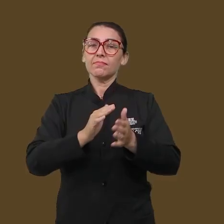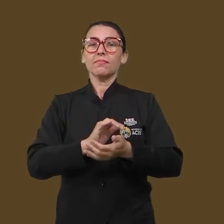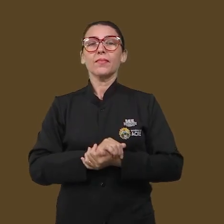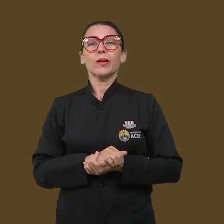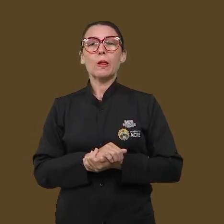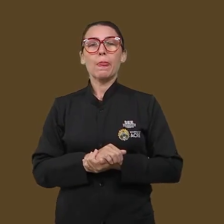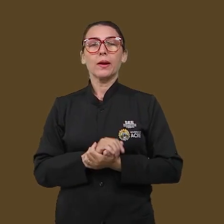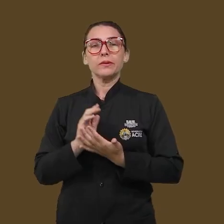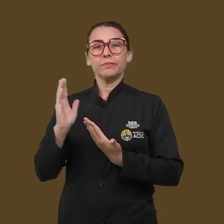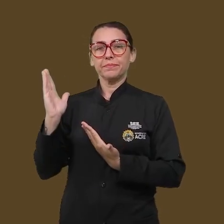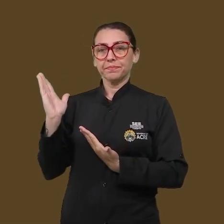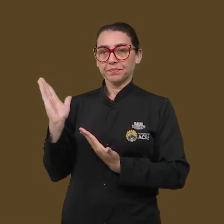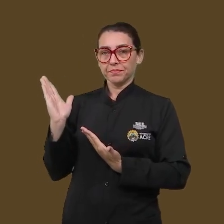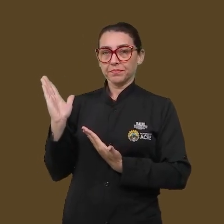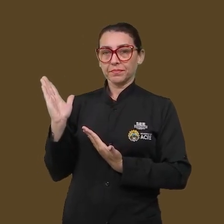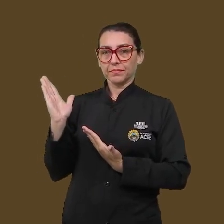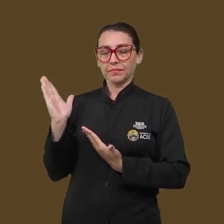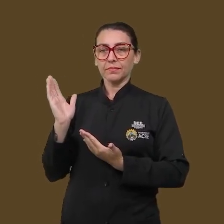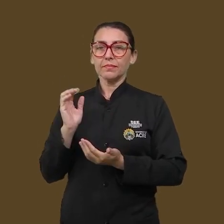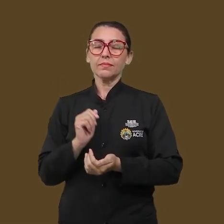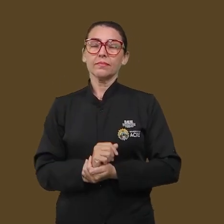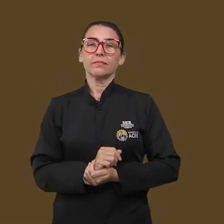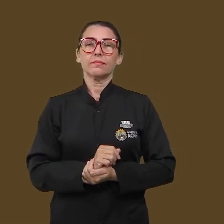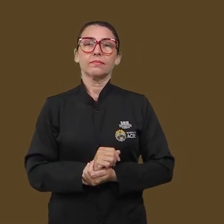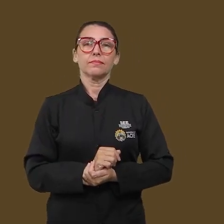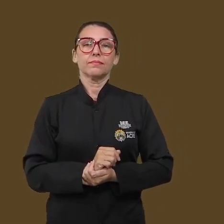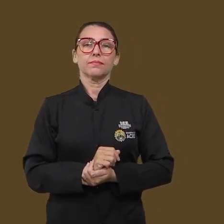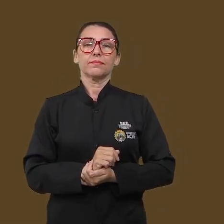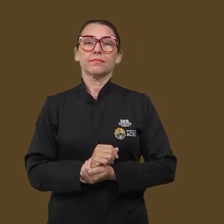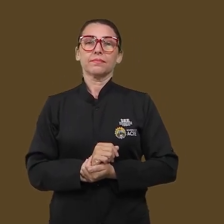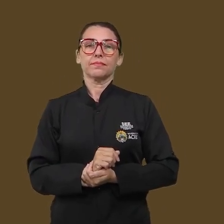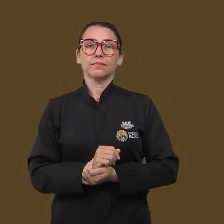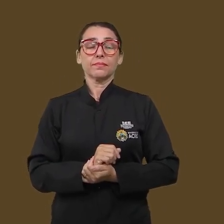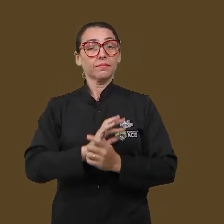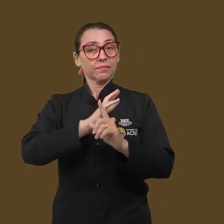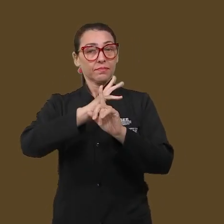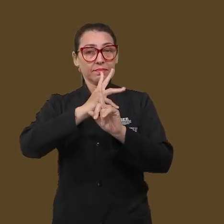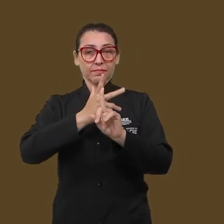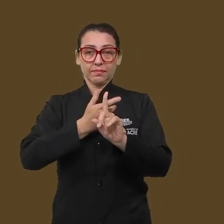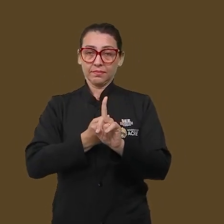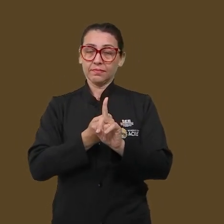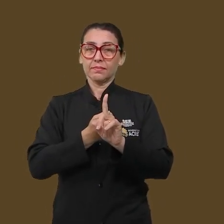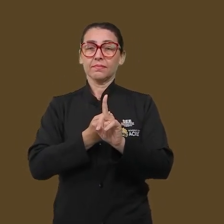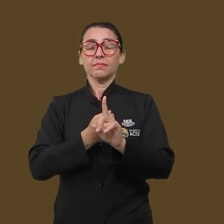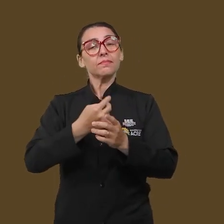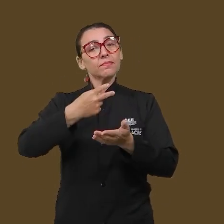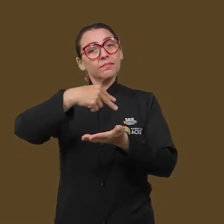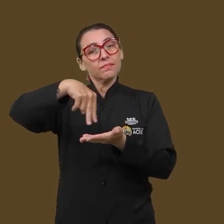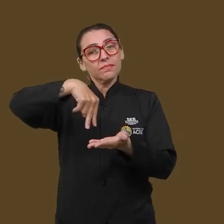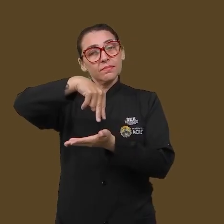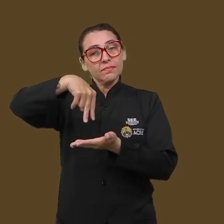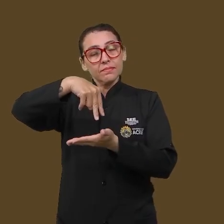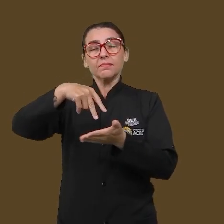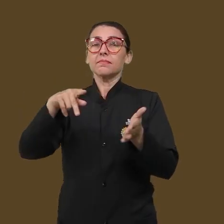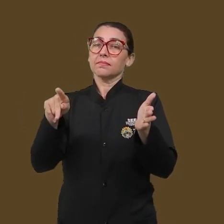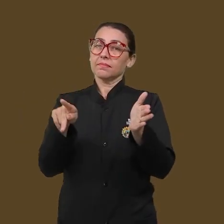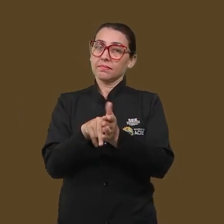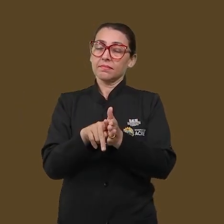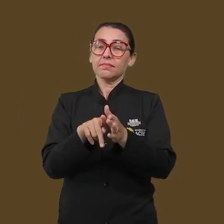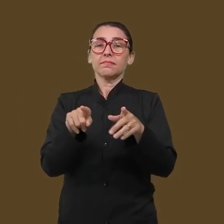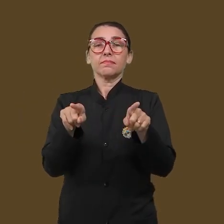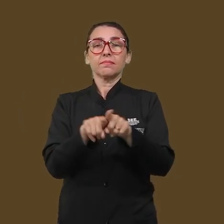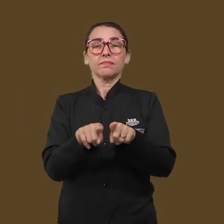gente, assim como os demais eixos da arte, a dança ela fez parte